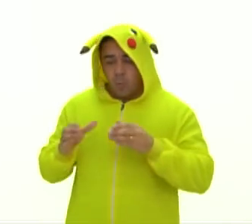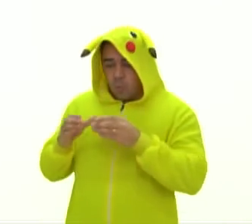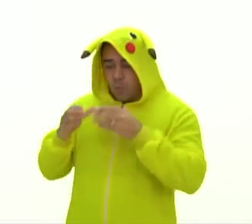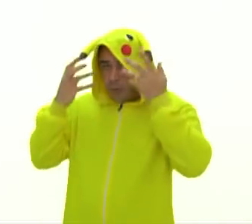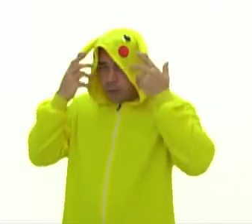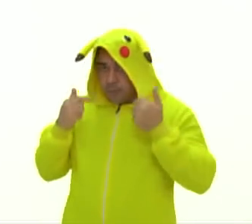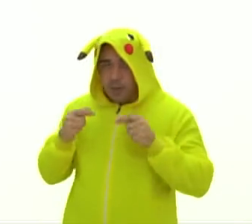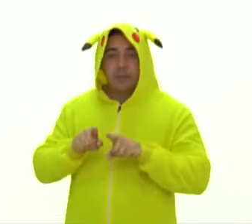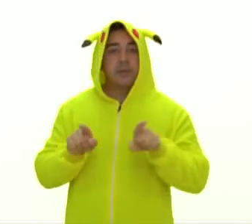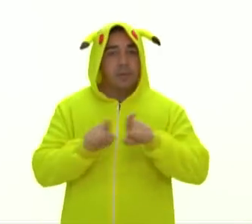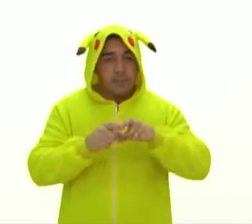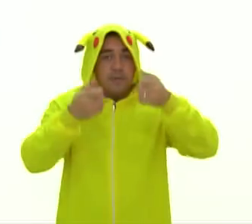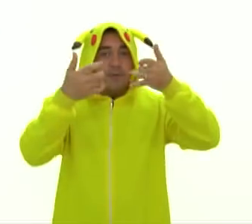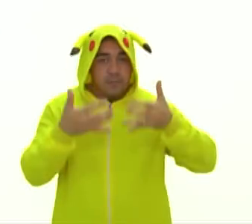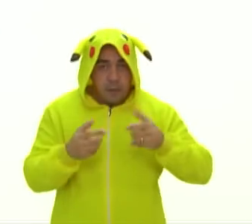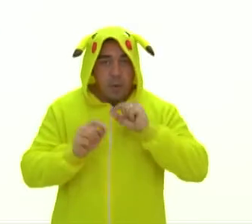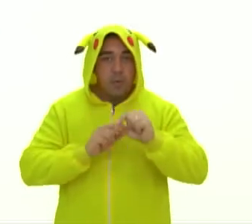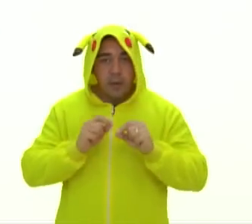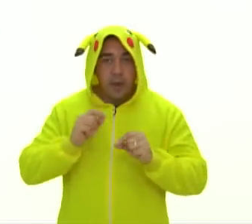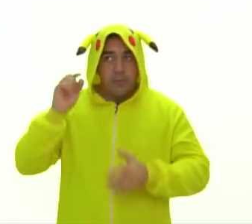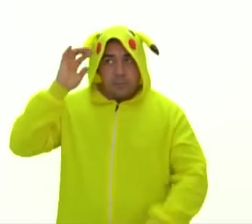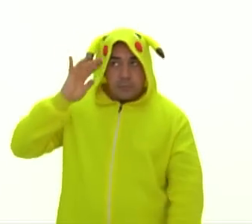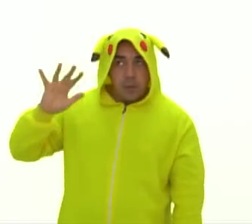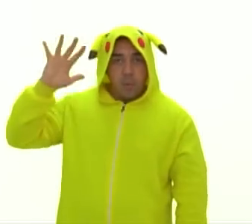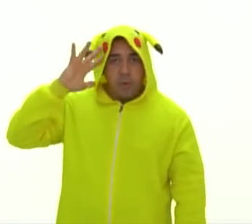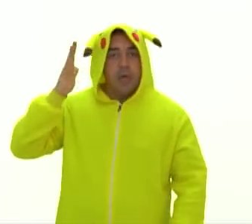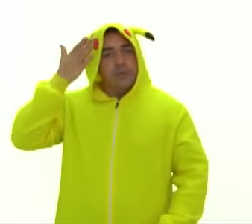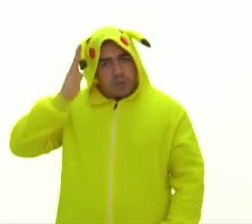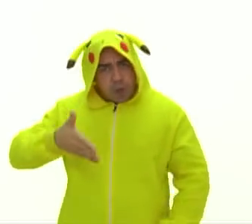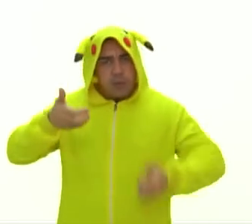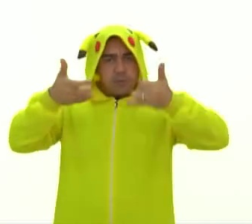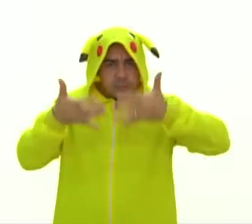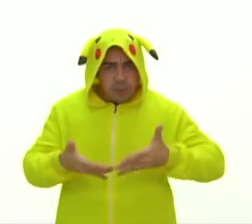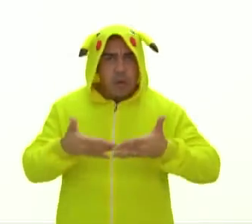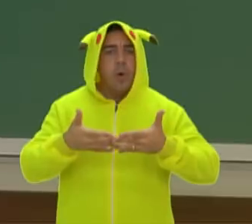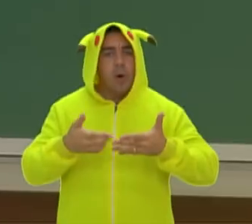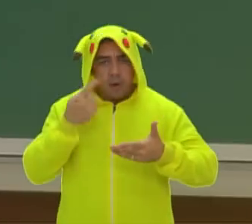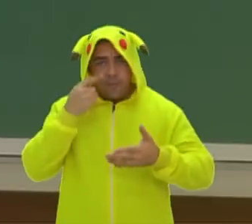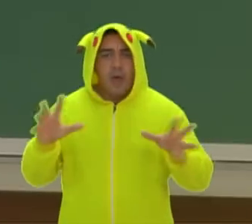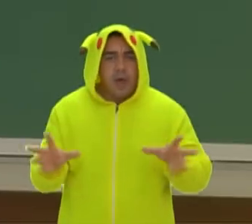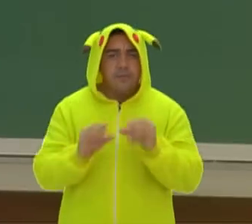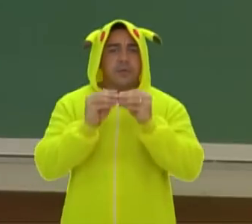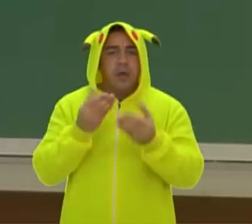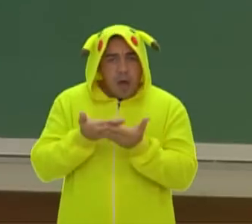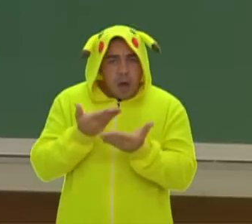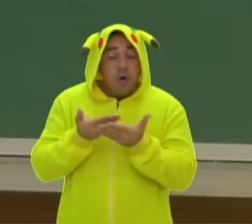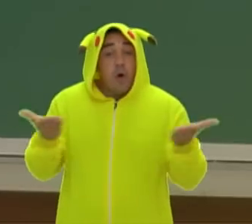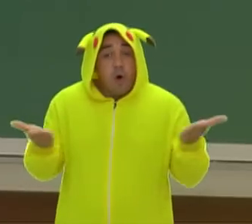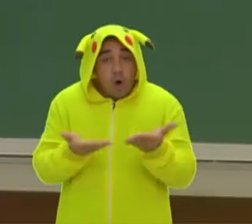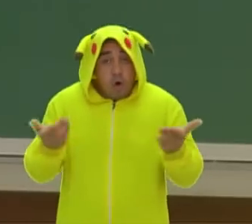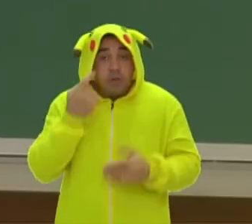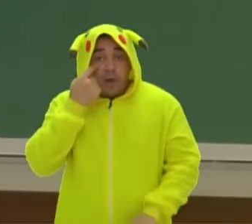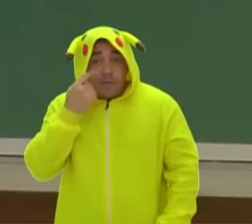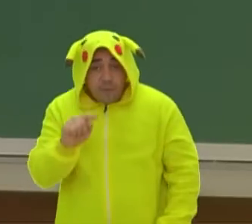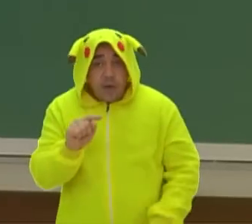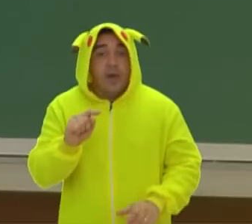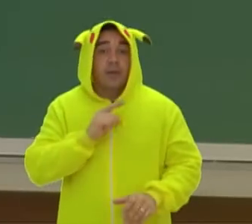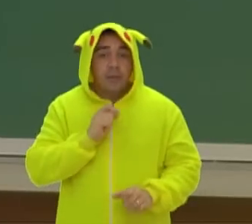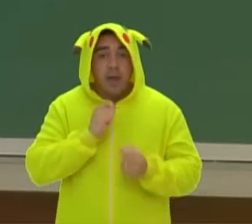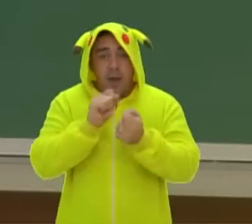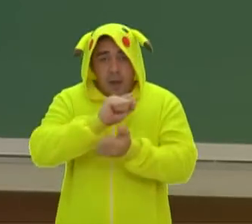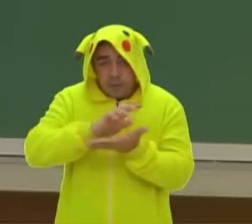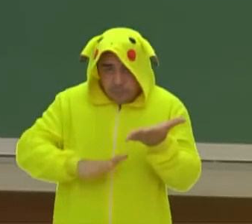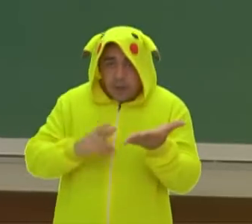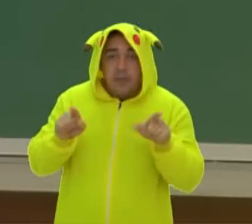quebra a gente ainda vai falar um pouquinho sobre teoria, que a gente já teve uma revisão sobre essa aula, mas vai aparecer nessa revisão, nesses exercícios